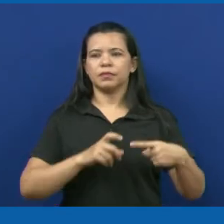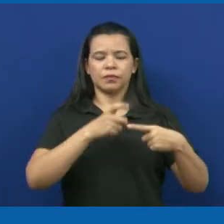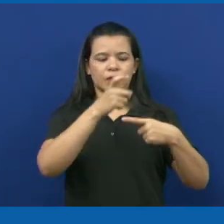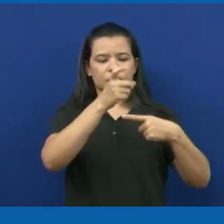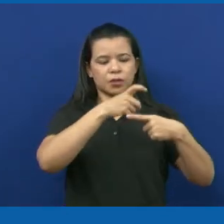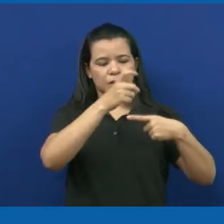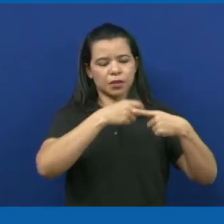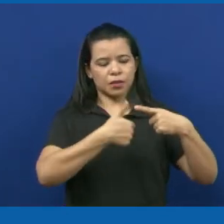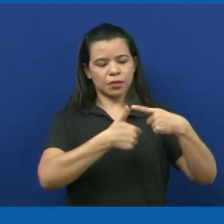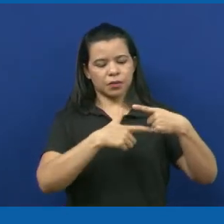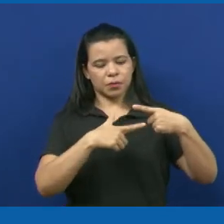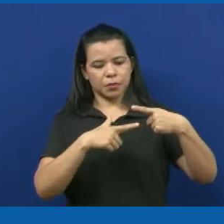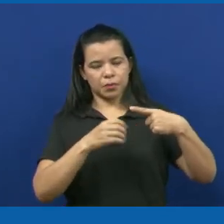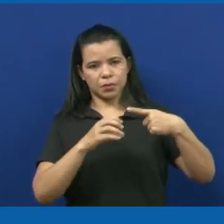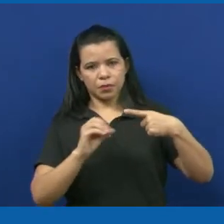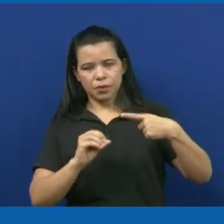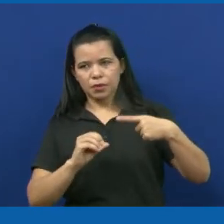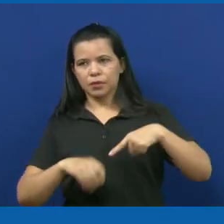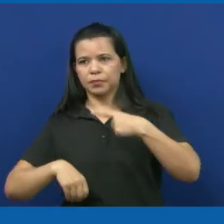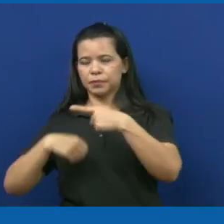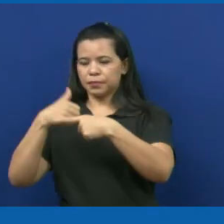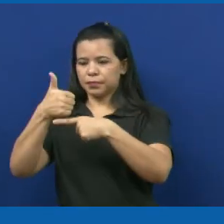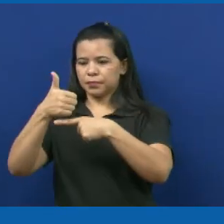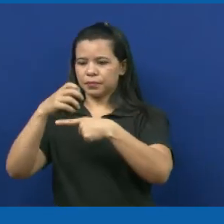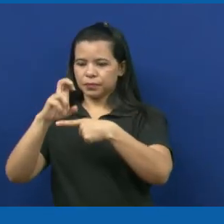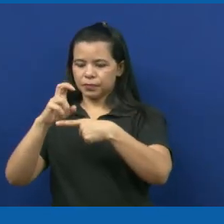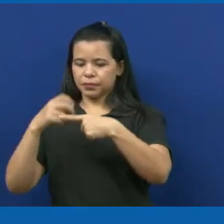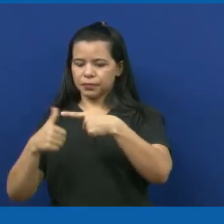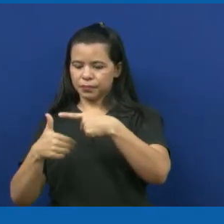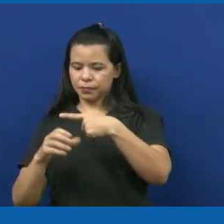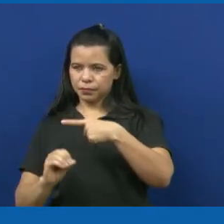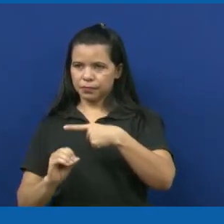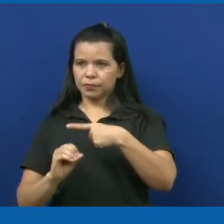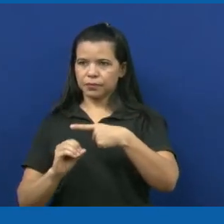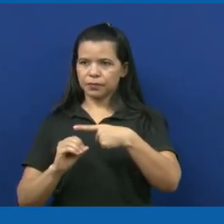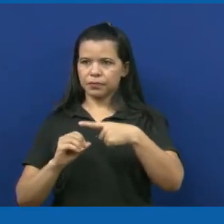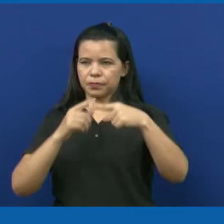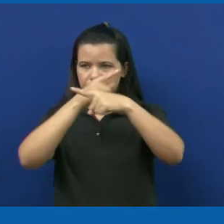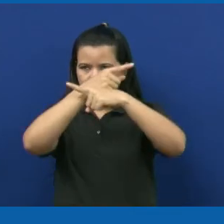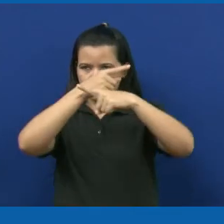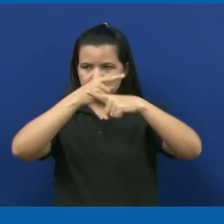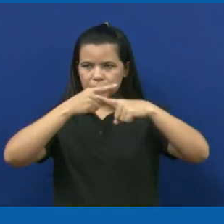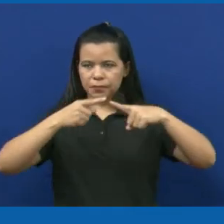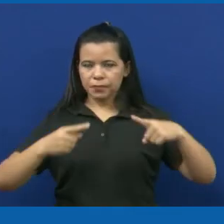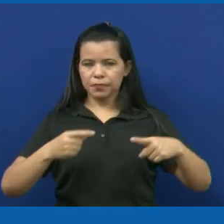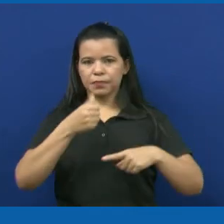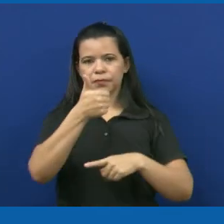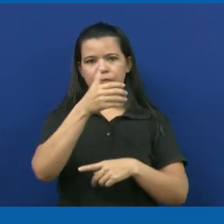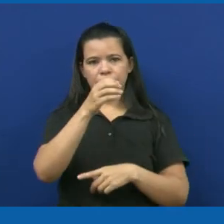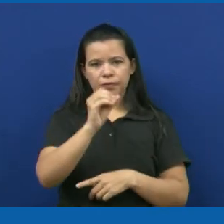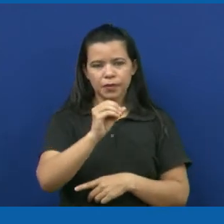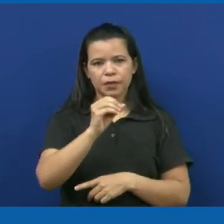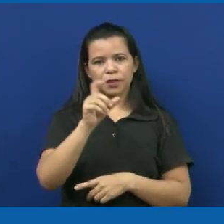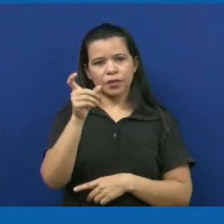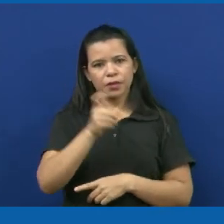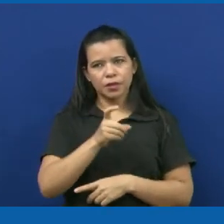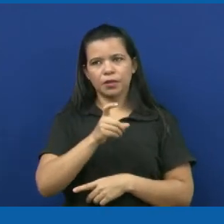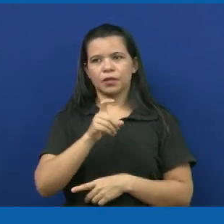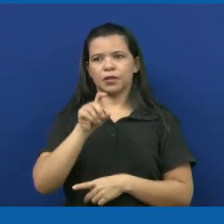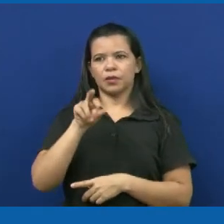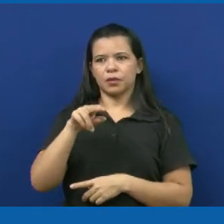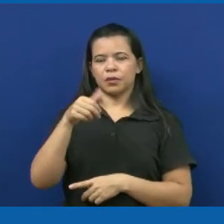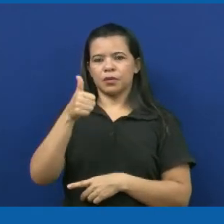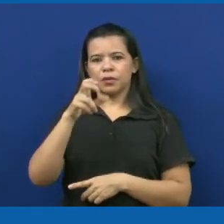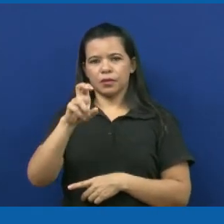1.200, assim como 15 está para 10. Fazendo aí o produto dos meios pelos extremos, 10 multiplicado por x é igual a 15 vezes